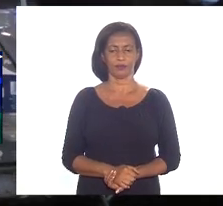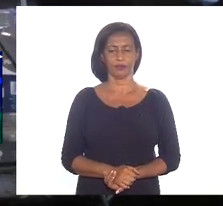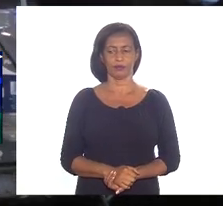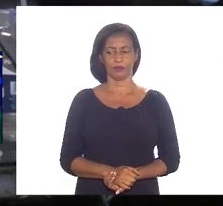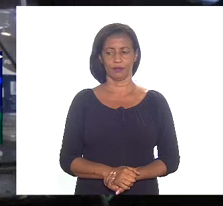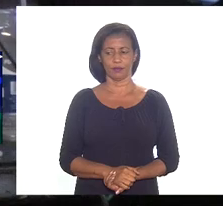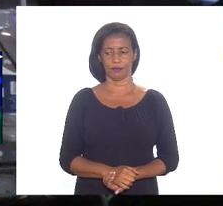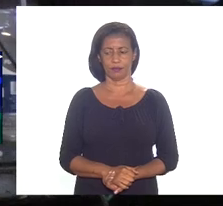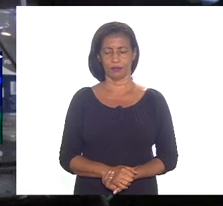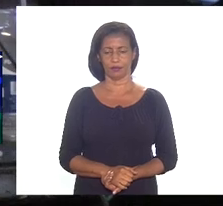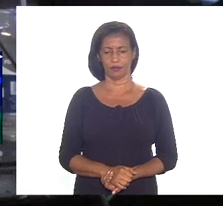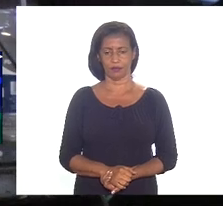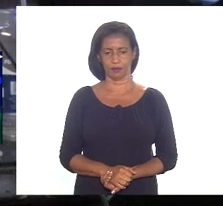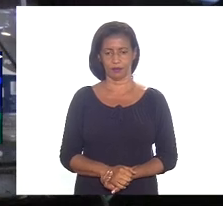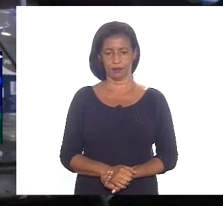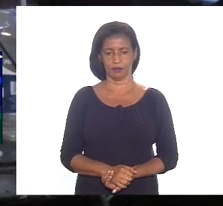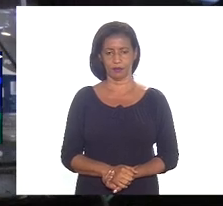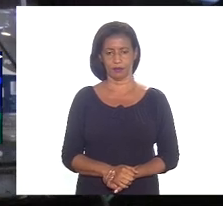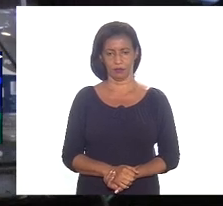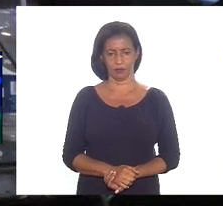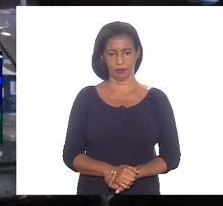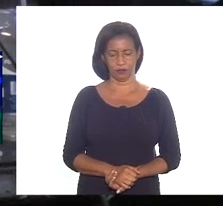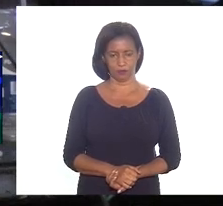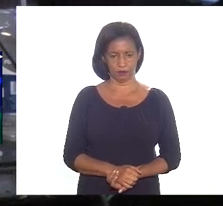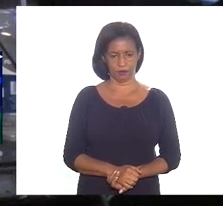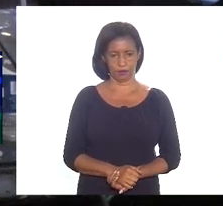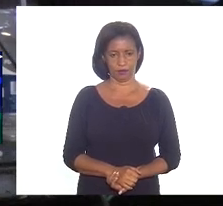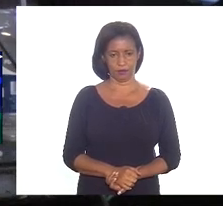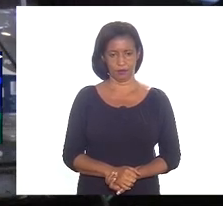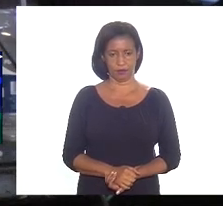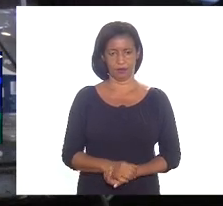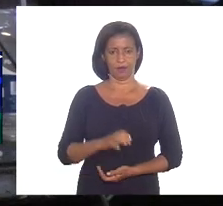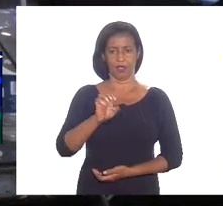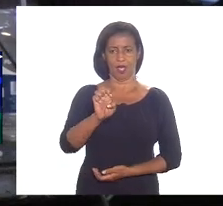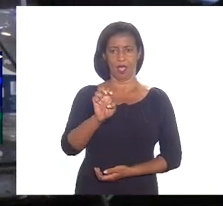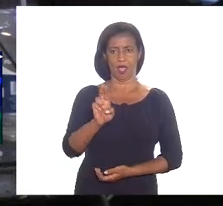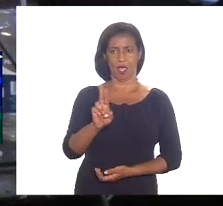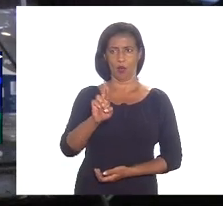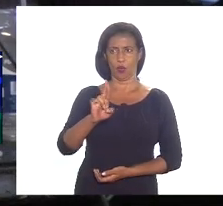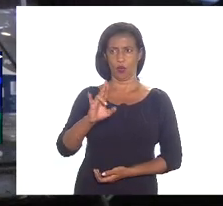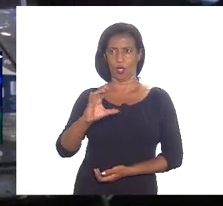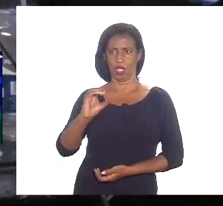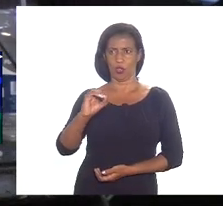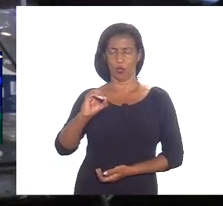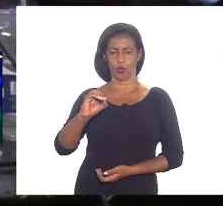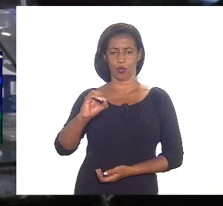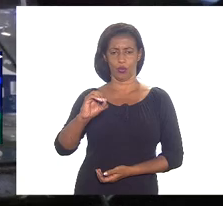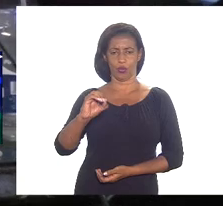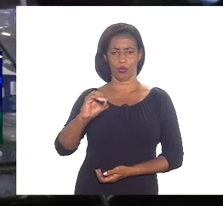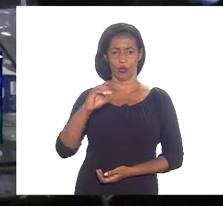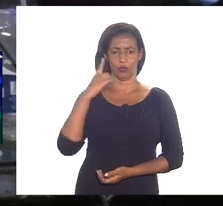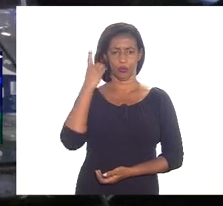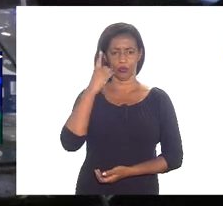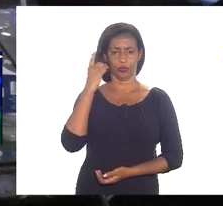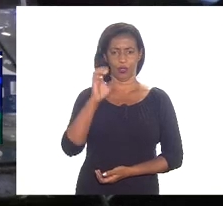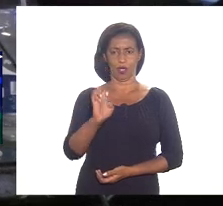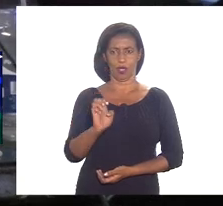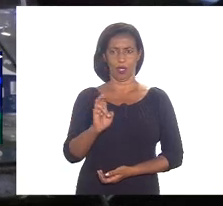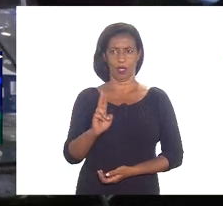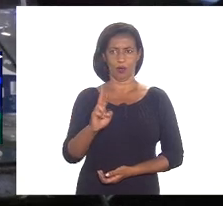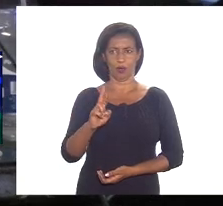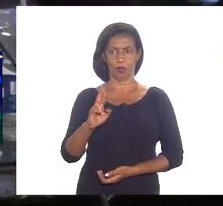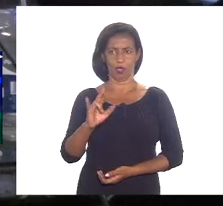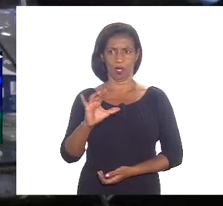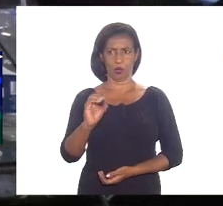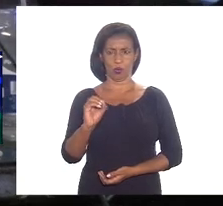obrigada o deputado Deputado Eurico Júnior o deputado Eurico